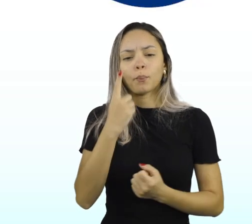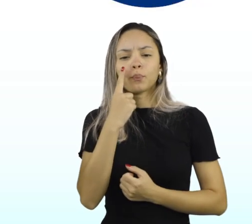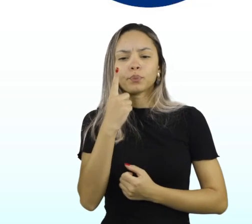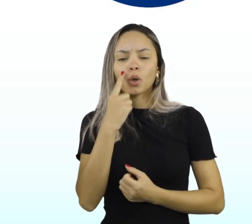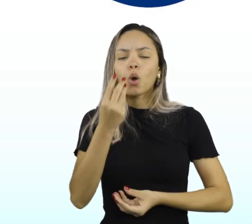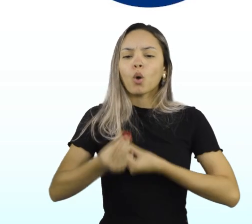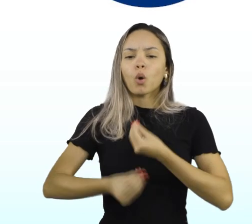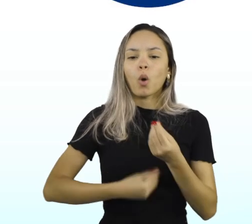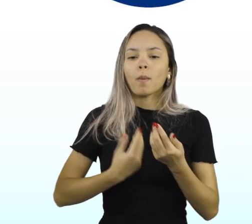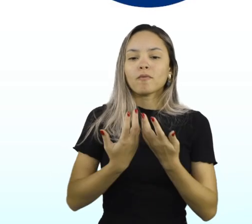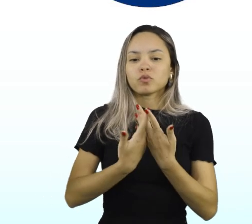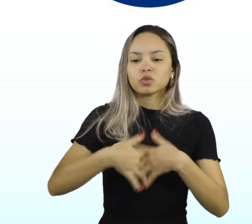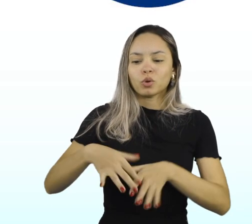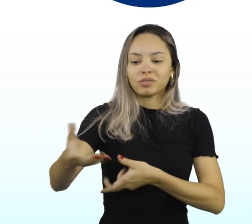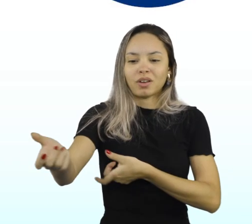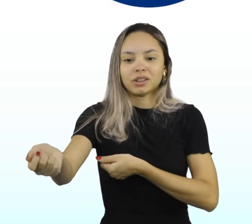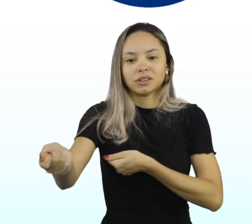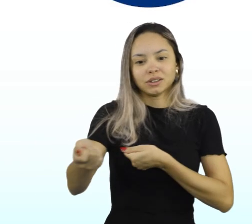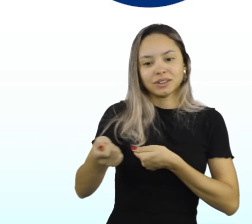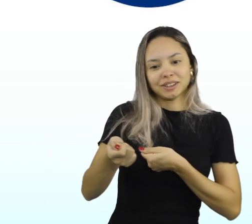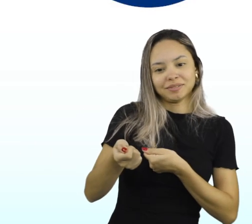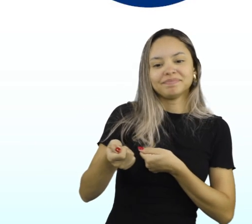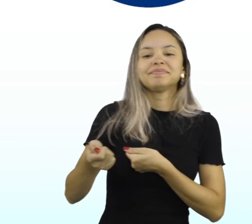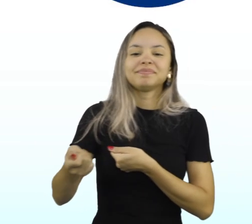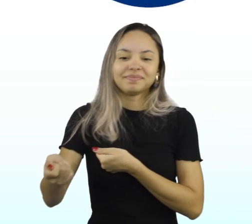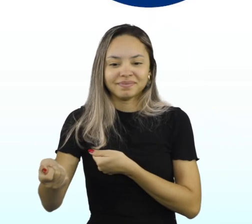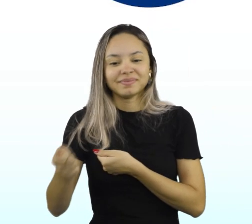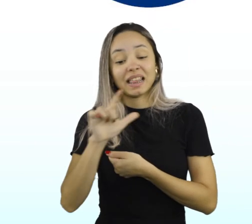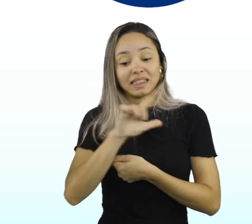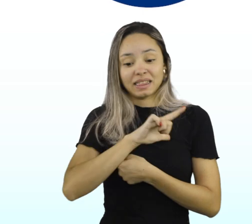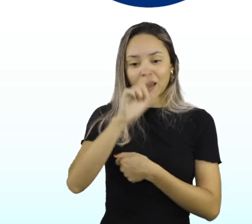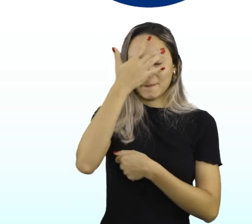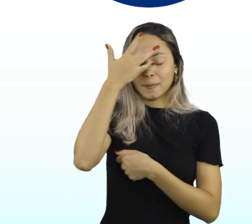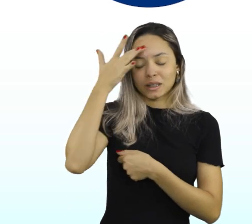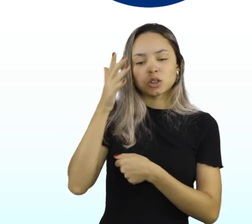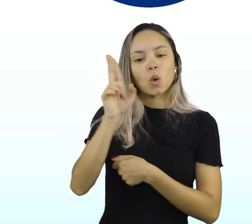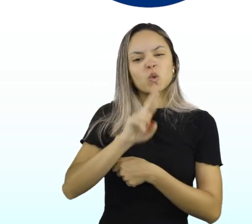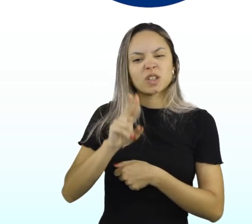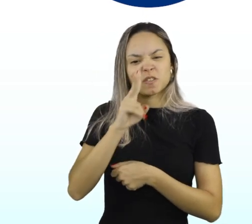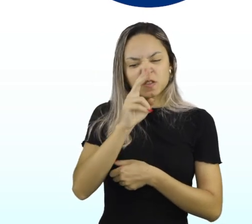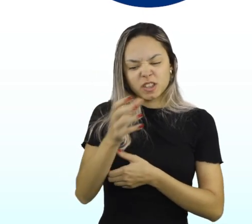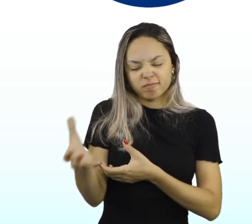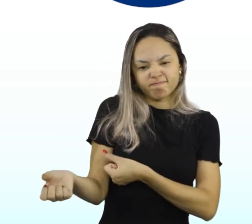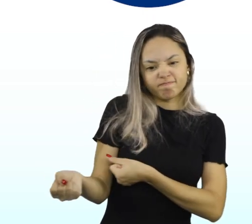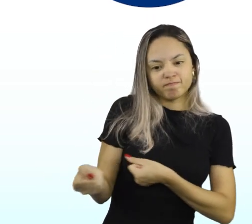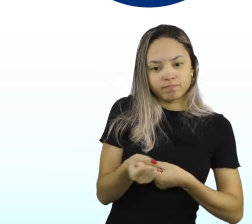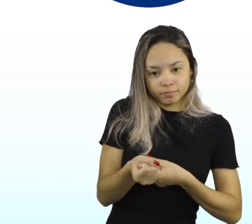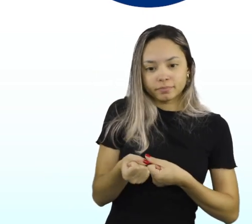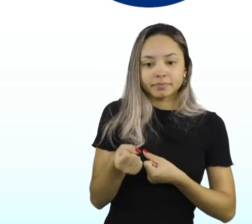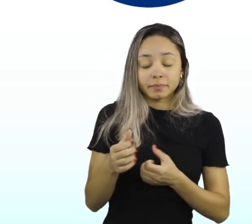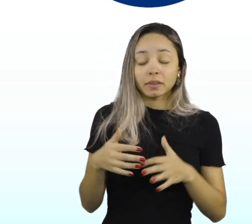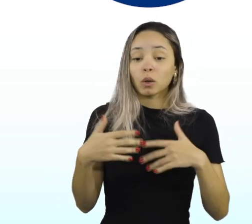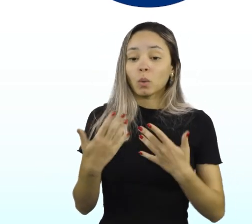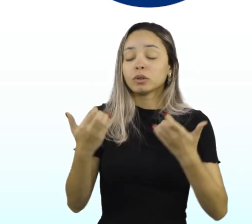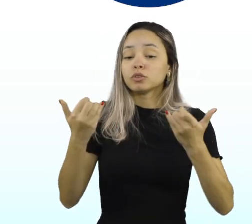um cabo de guerra onde tem várias pessoas, cada uma dessas pessoas está aplicando uma força. Então, quando a gente